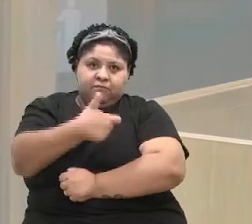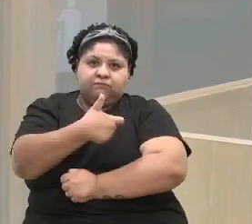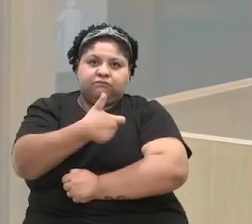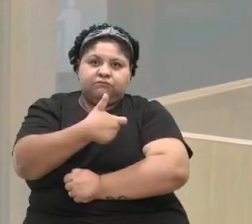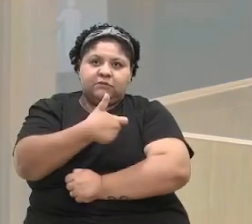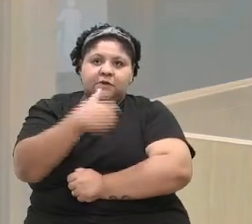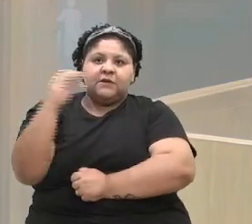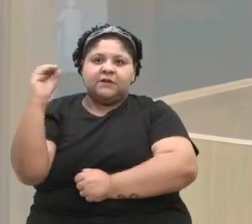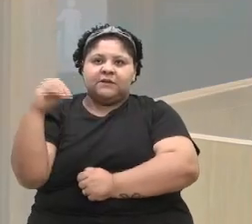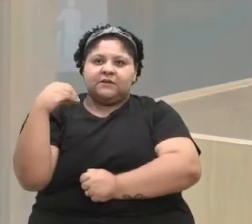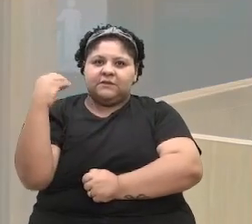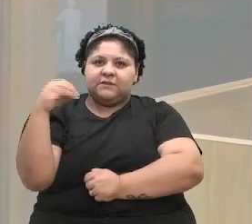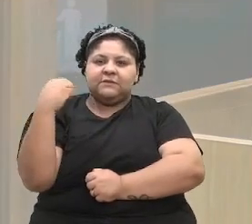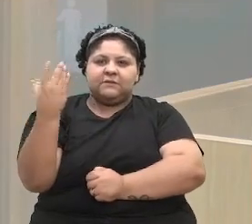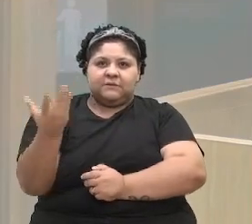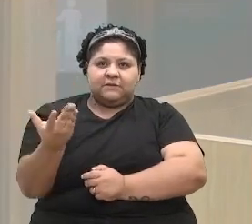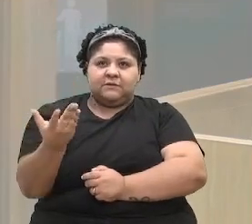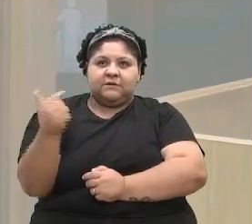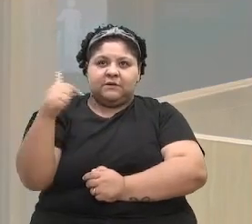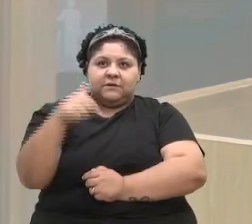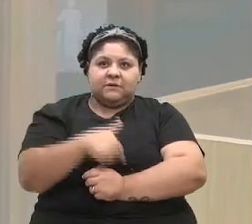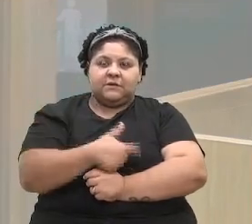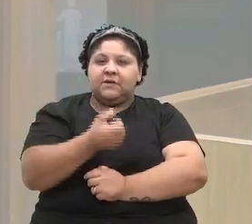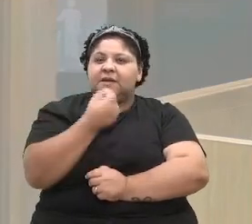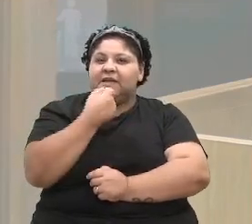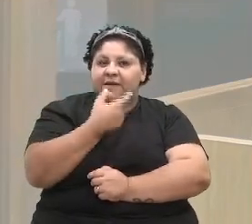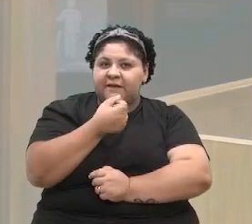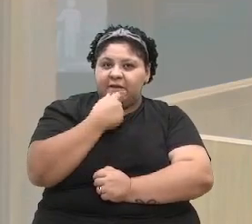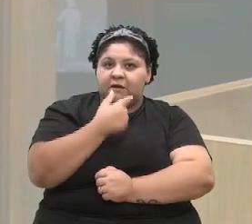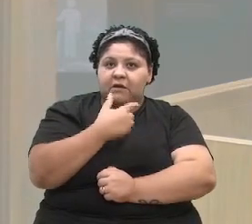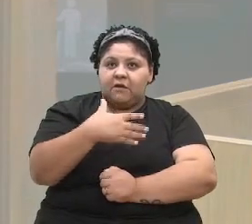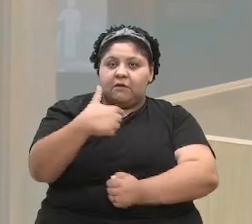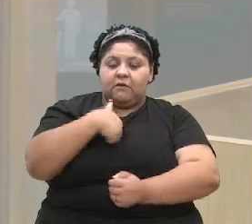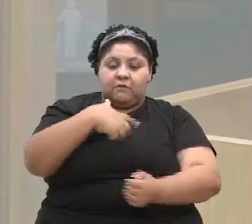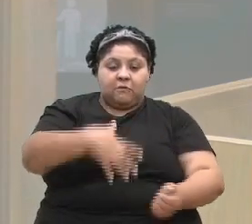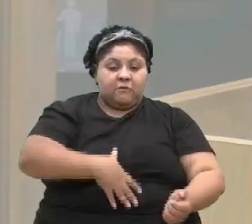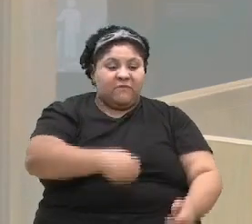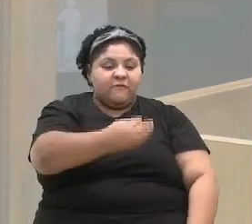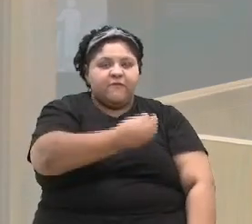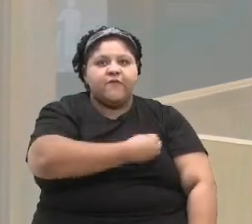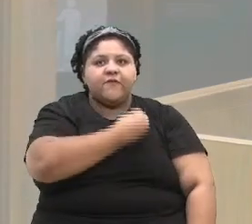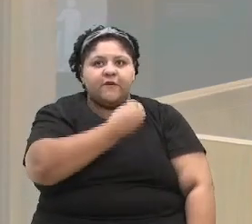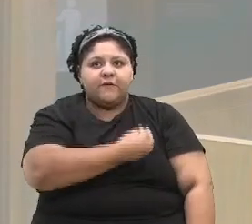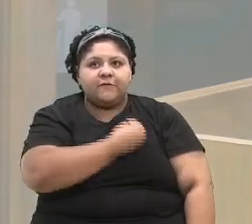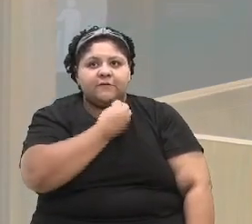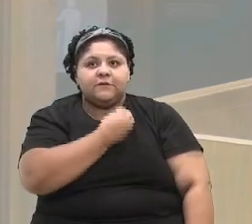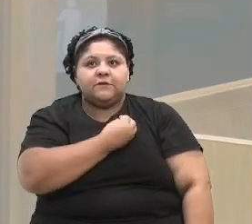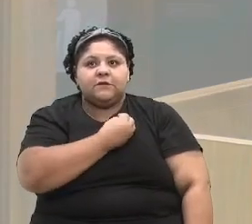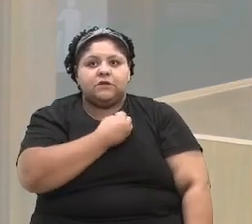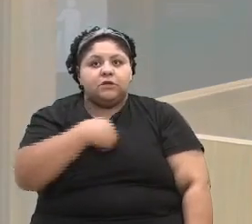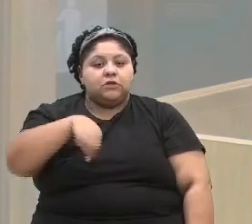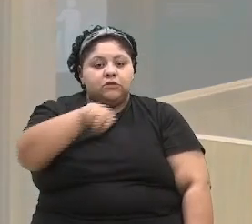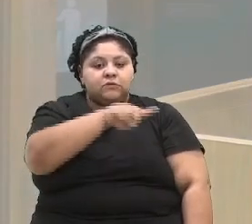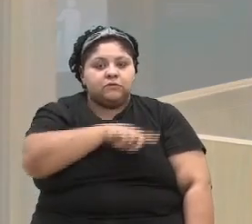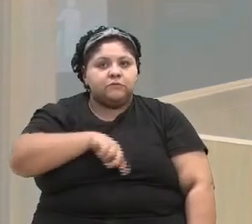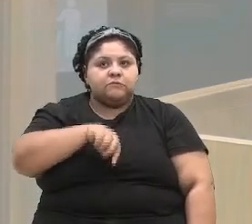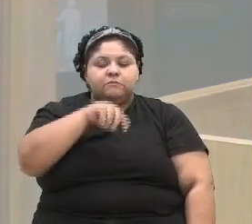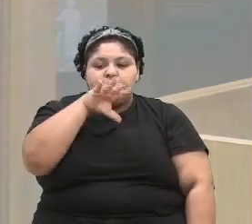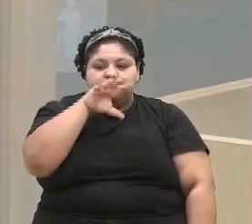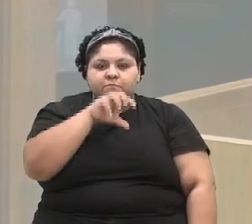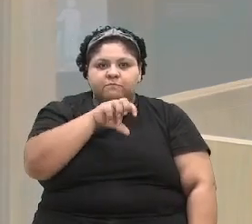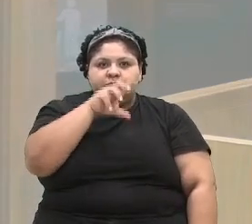experimental. Este remédio permite que o meu filho esteja vivo, com nós, respirando